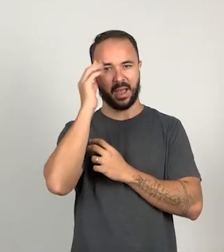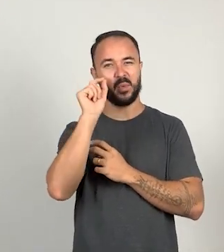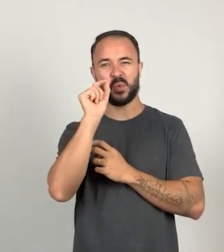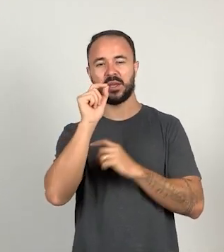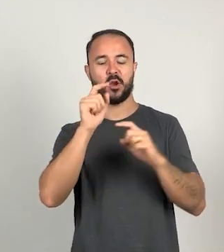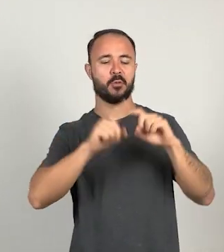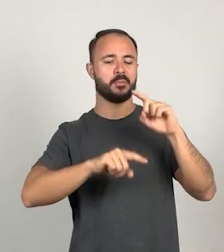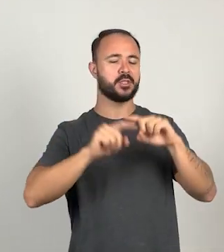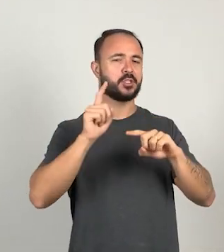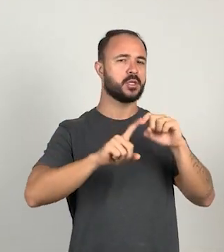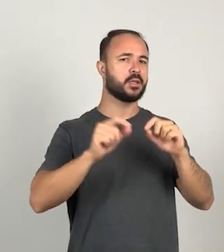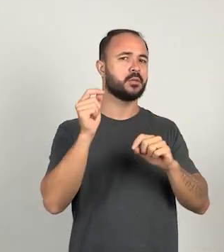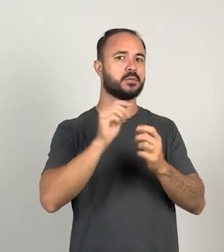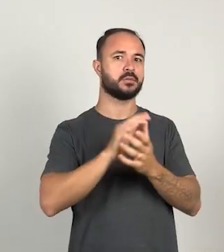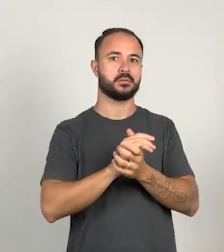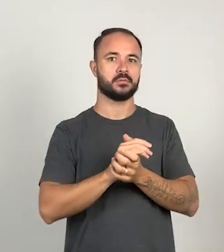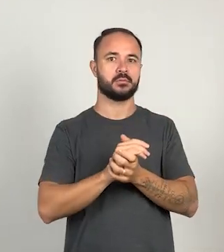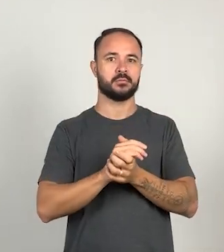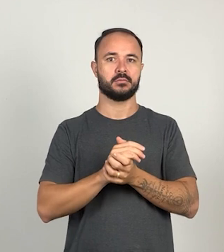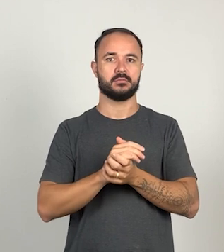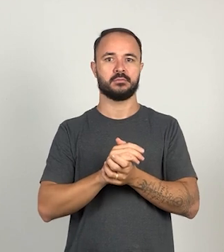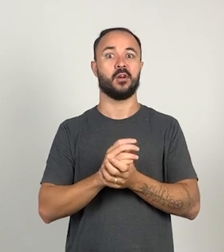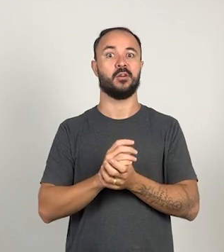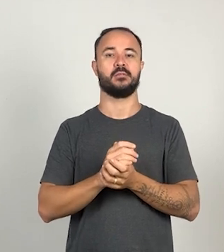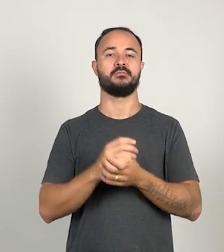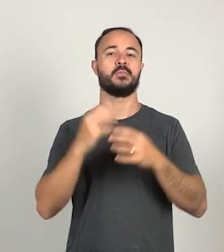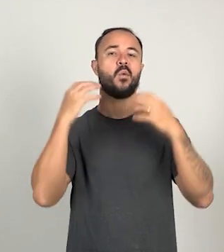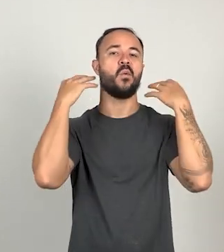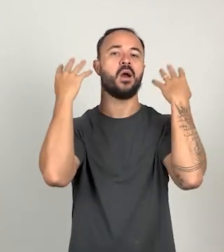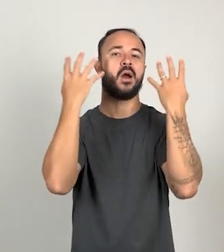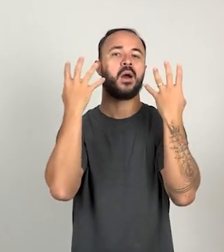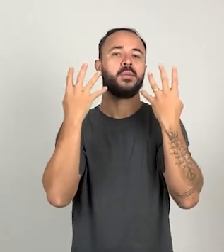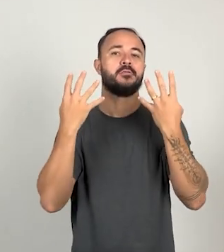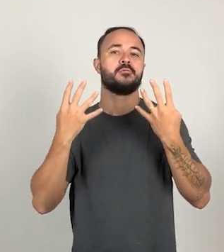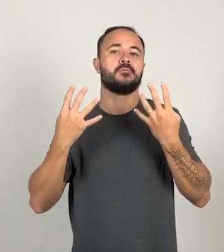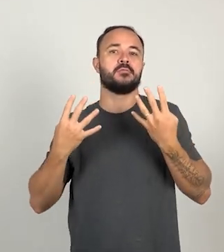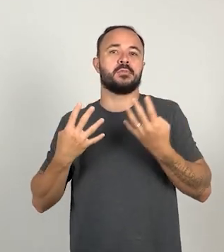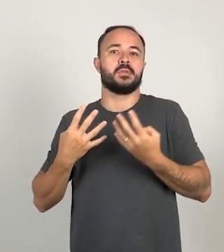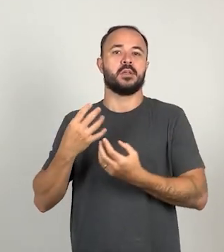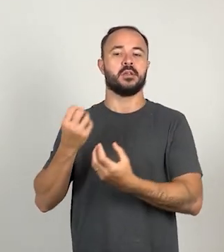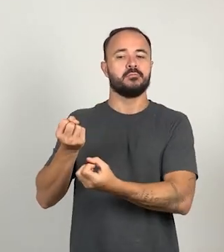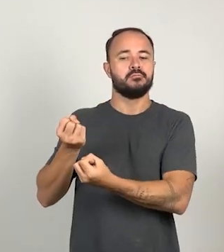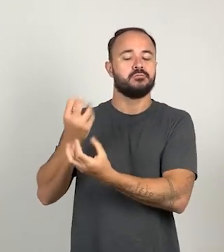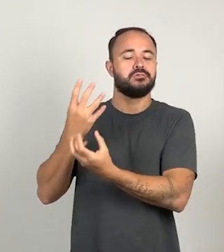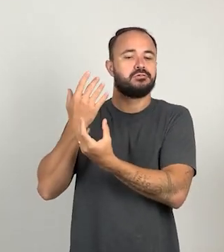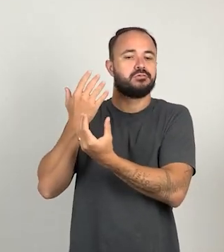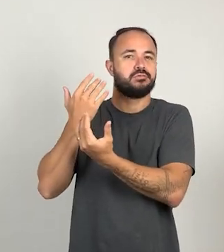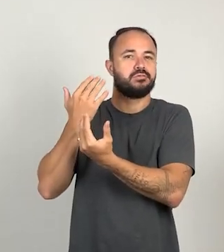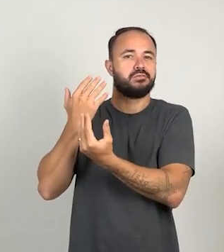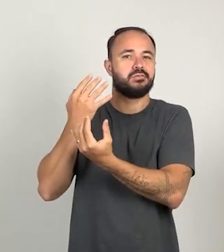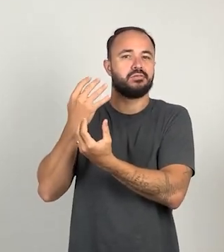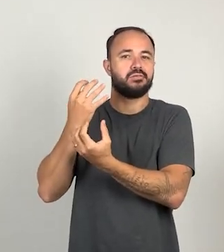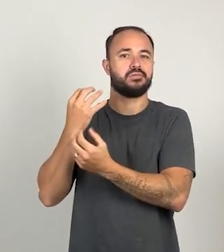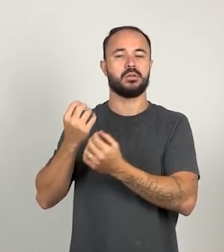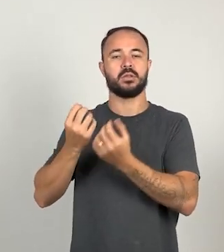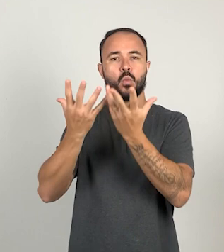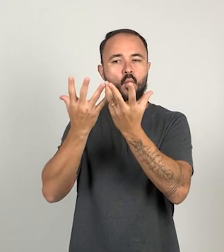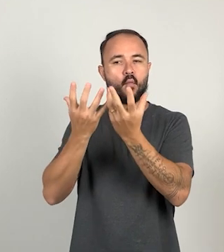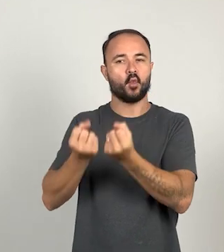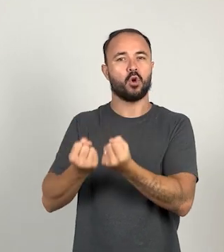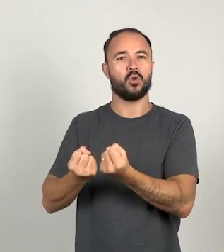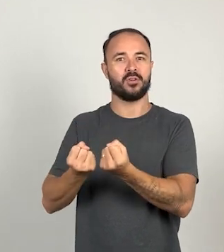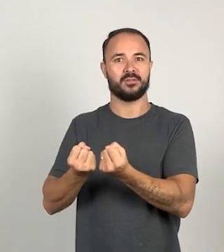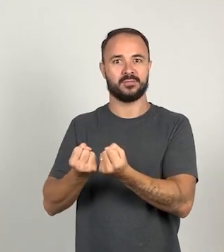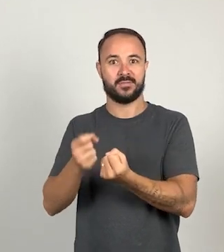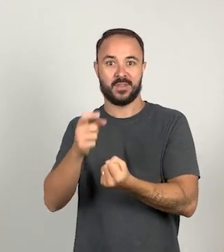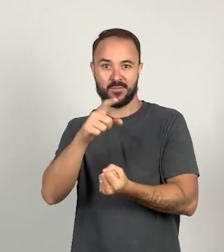esse? É um secador de cabelo. Você sabe qual o som que o secador de cabelo